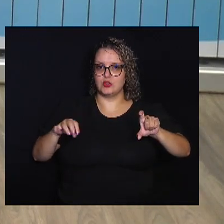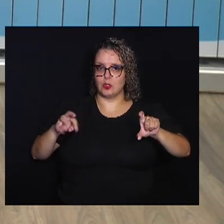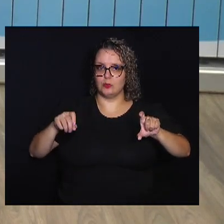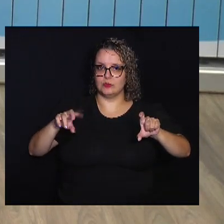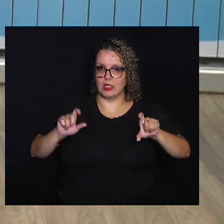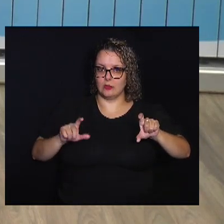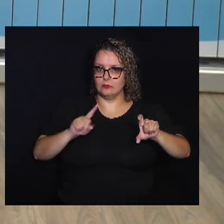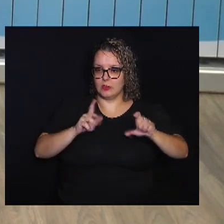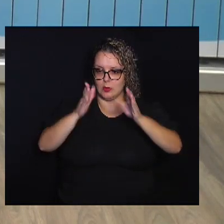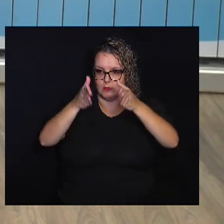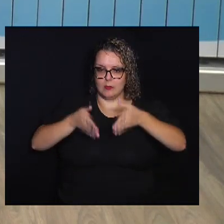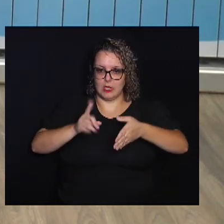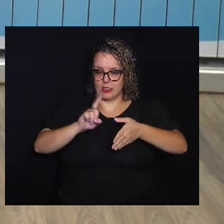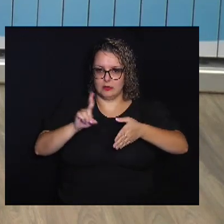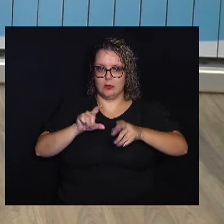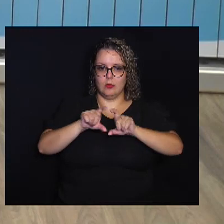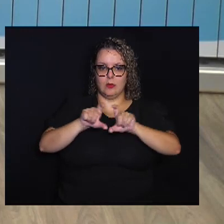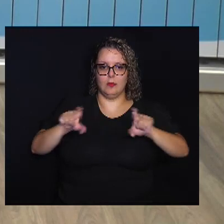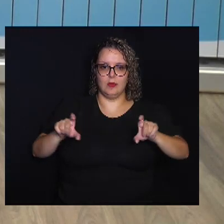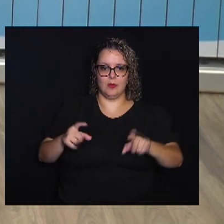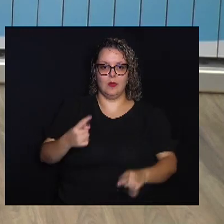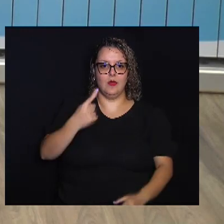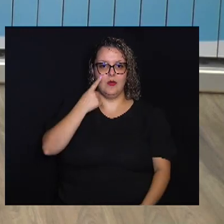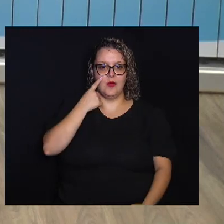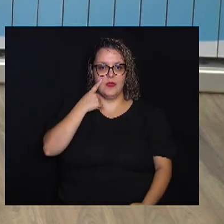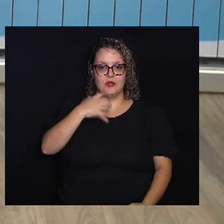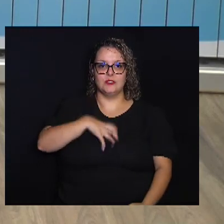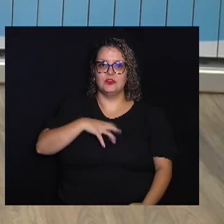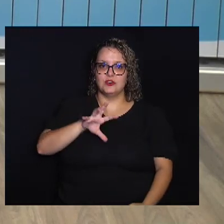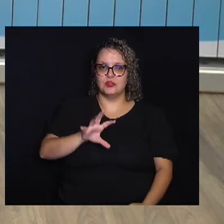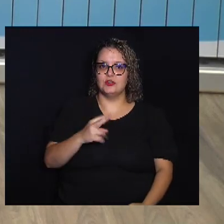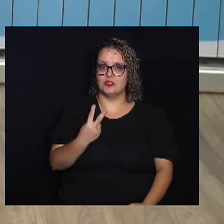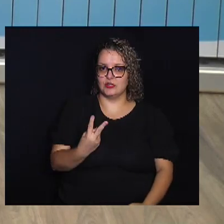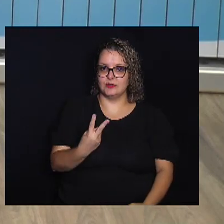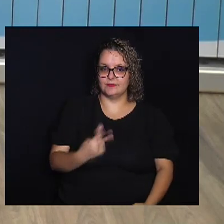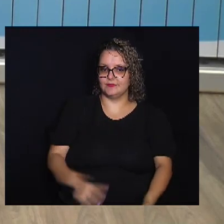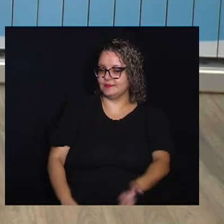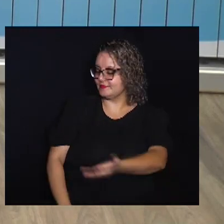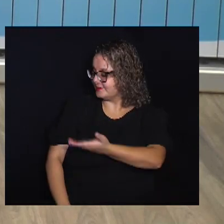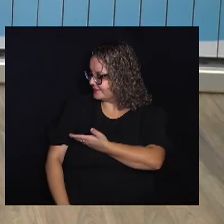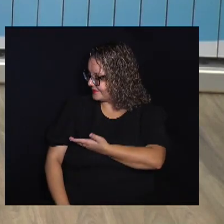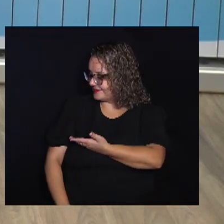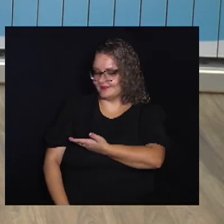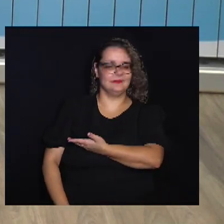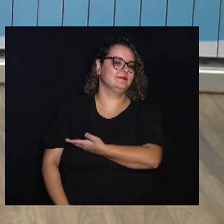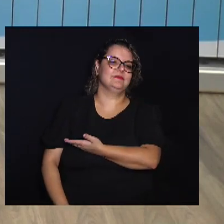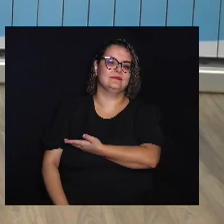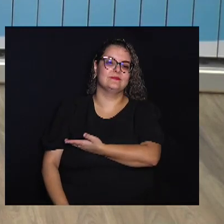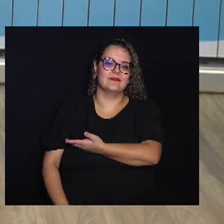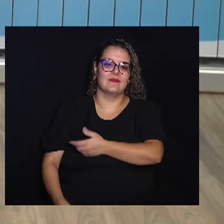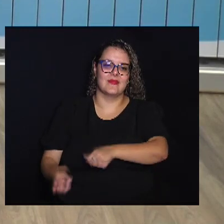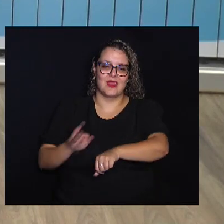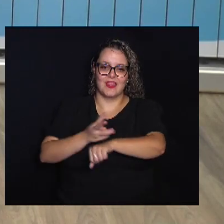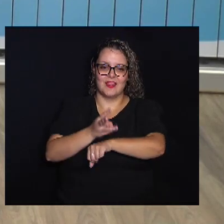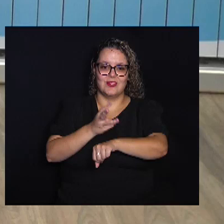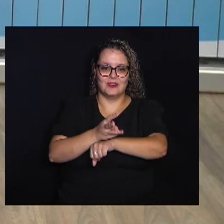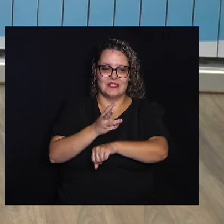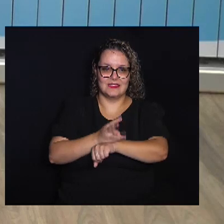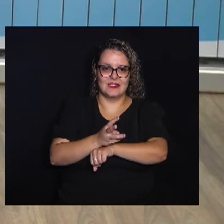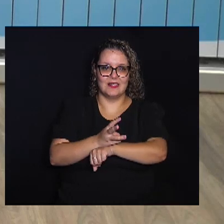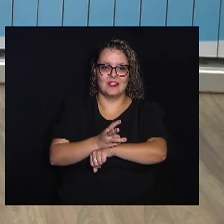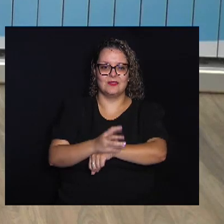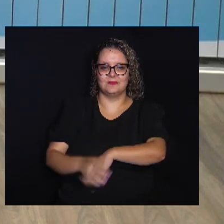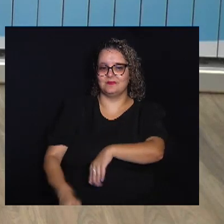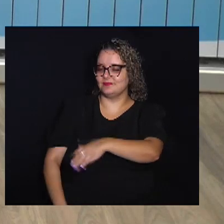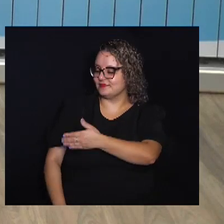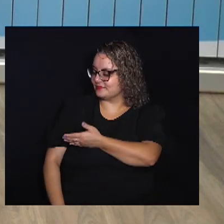TV. Então, anote aí, 2 formas de você nos enviar essas fotos. Pelo WhatsApp da TV Câmara Campinas, no